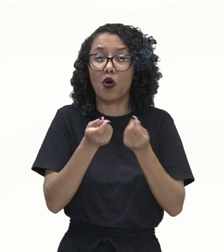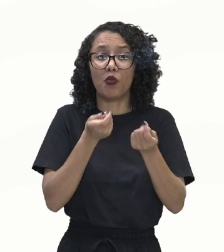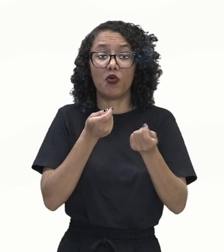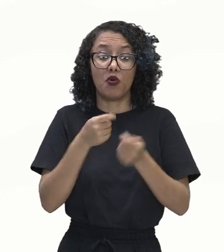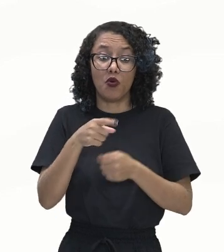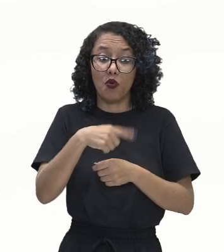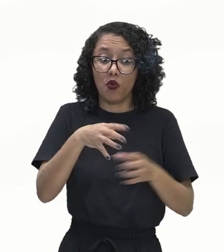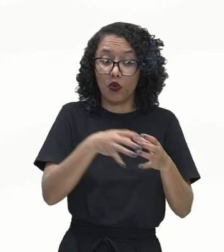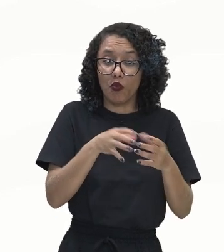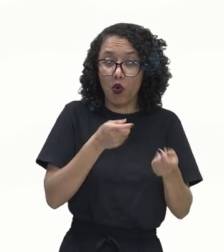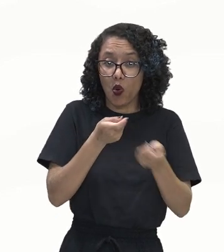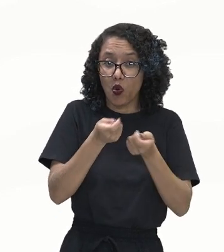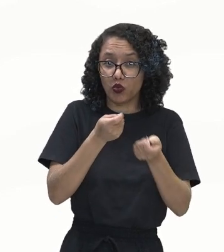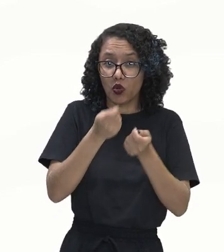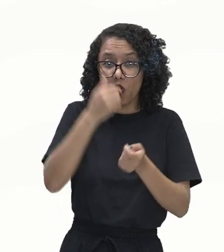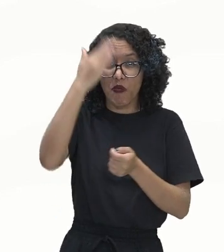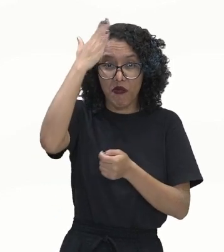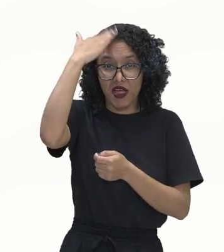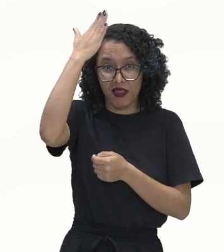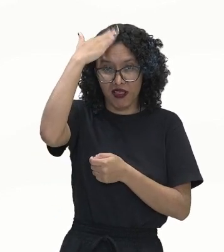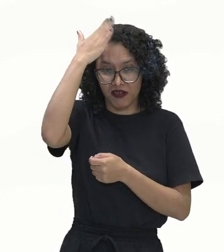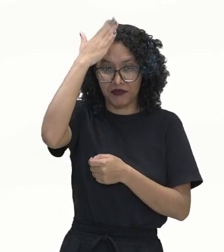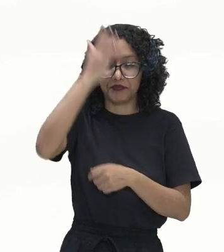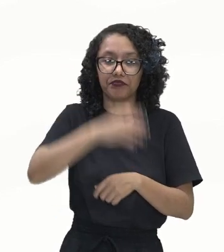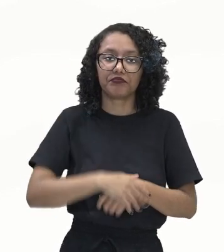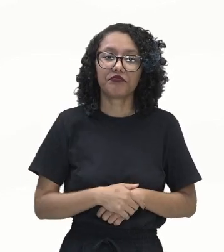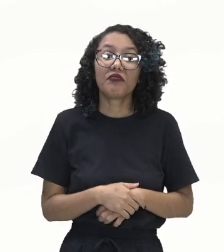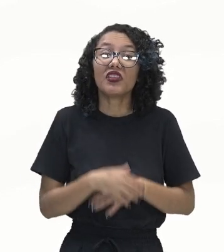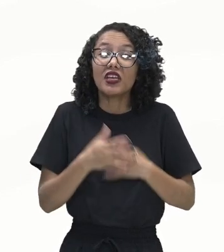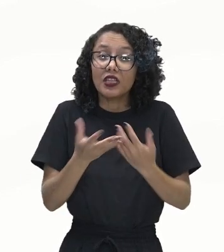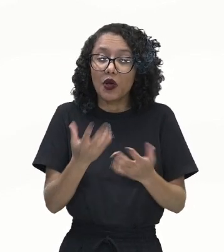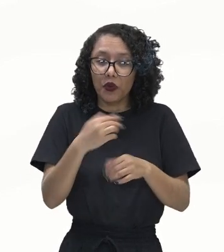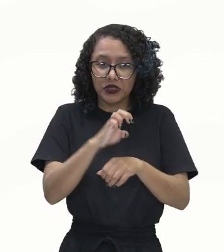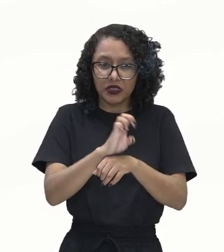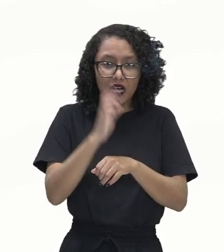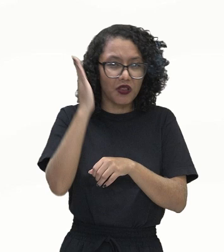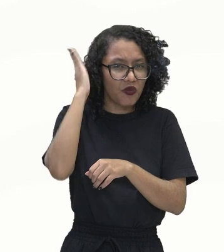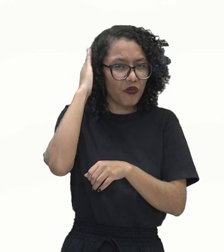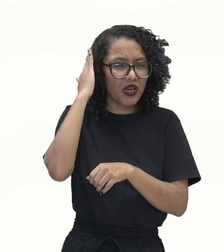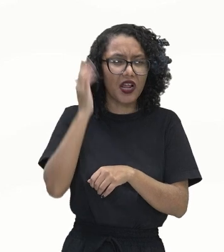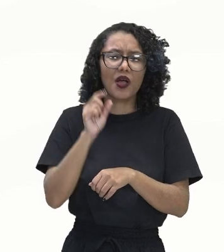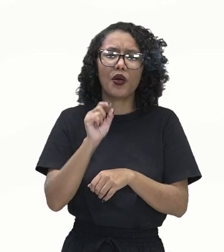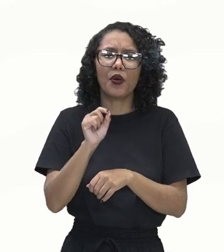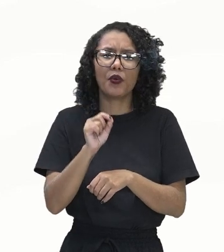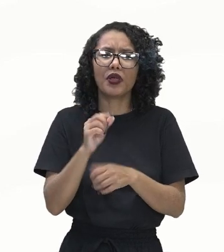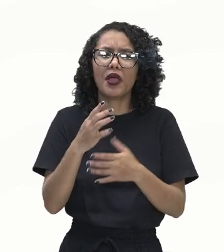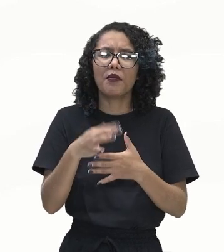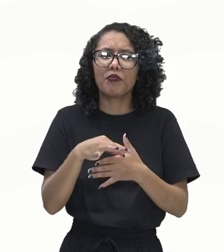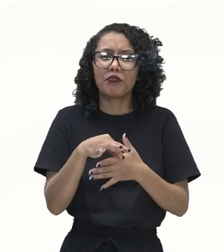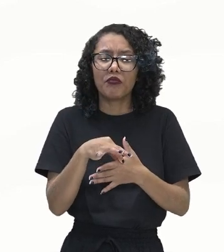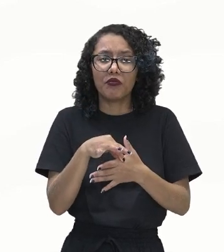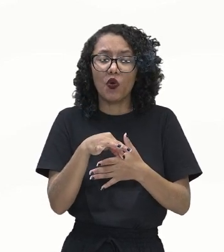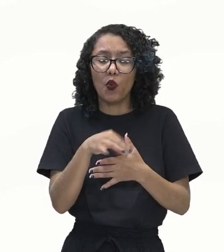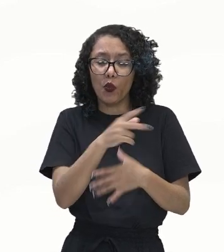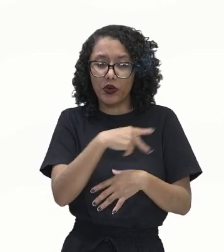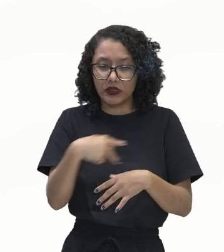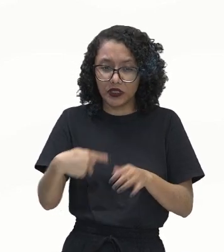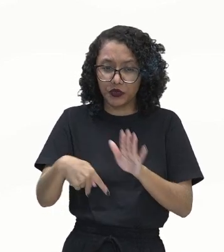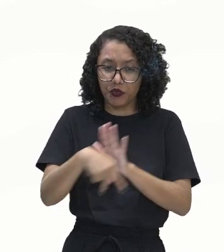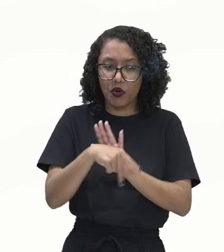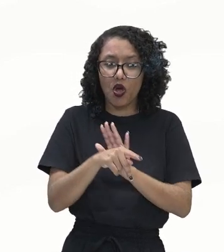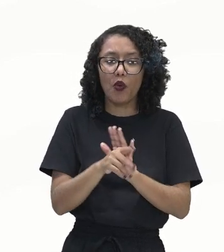acontece? A província do Grão-Pará, ela vai receber como presidente de província, que seria